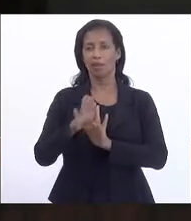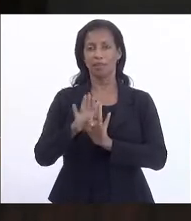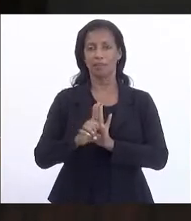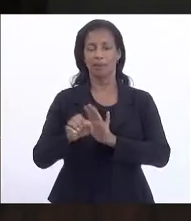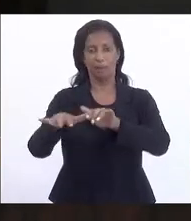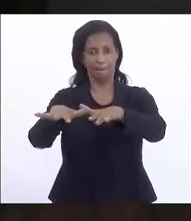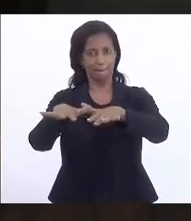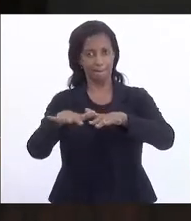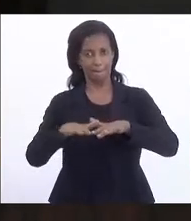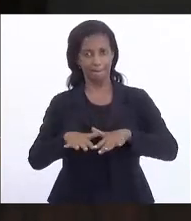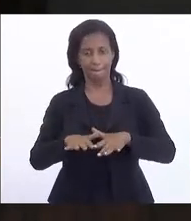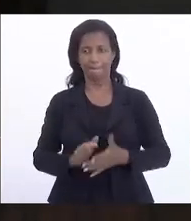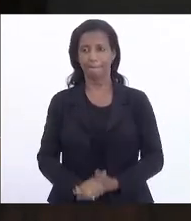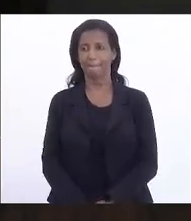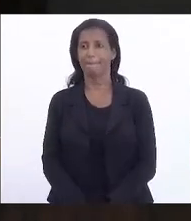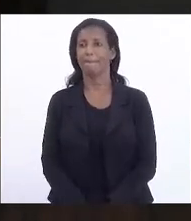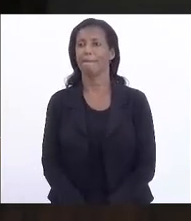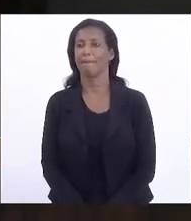plenário.